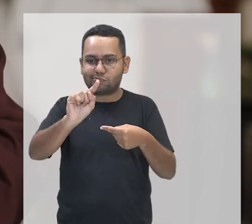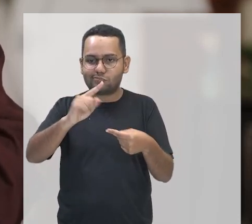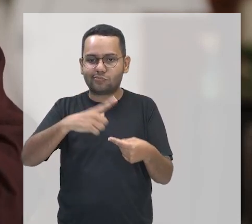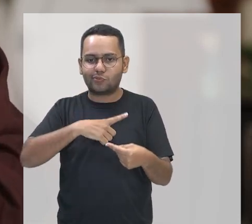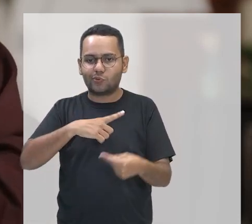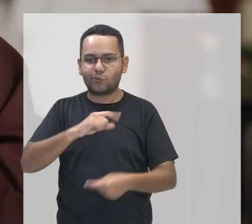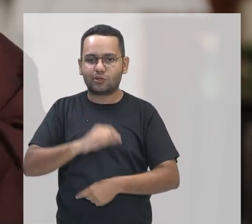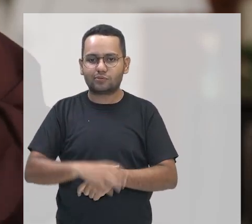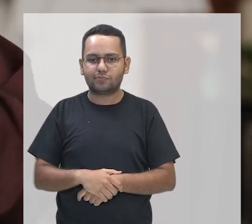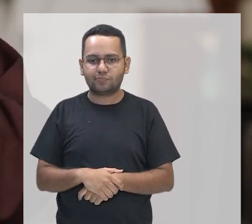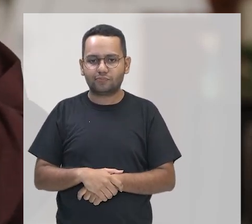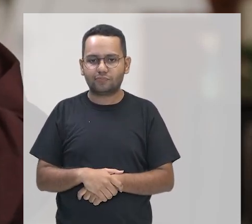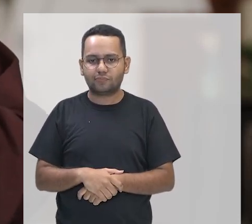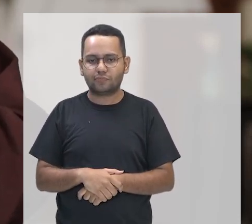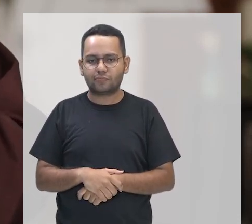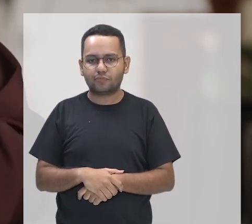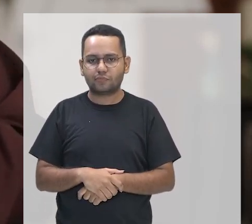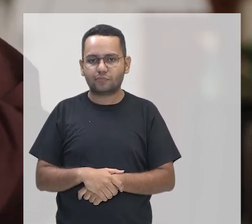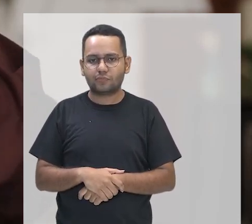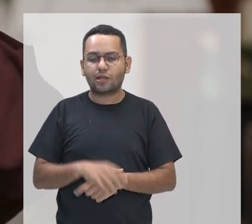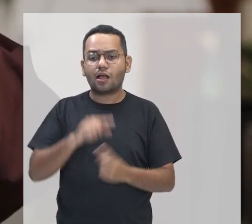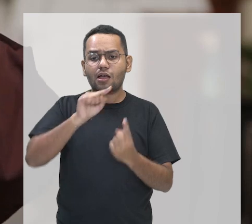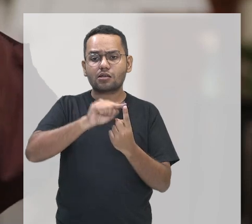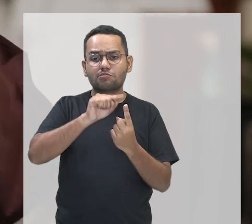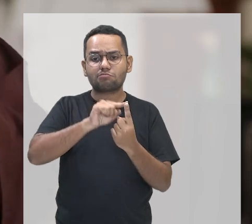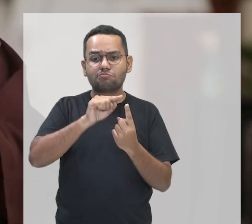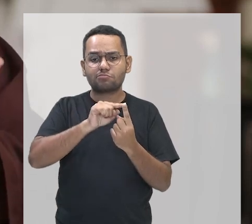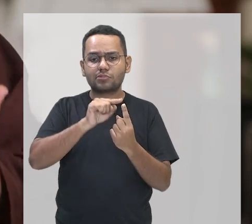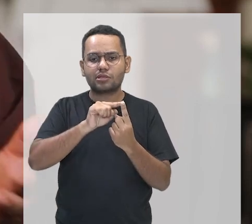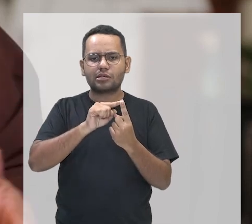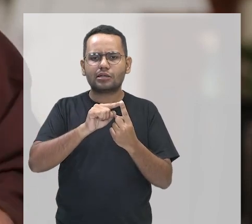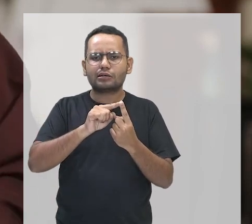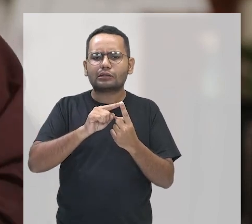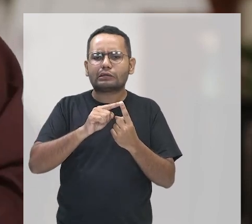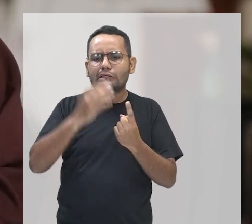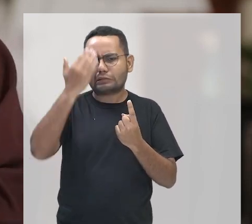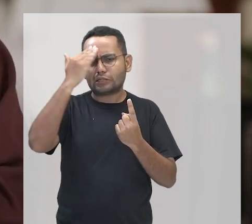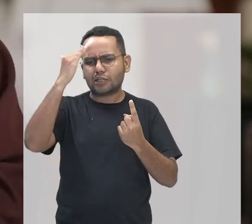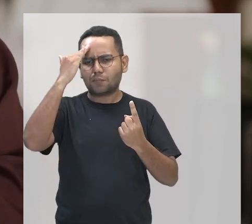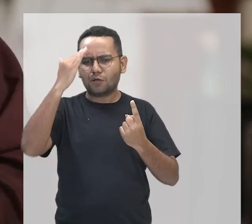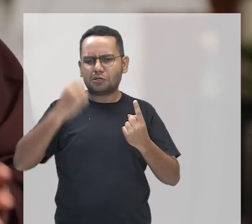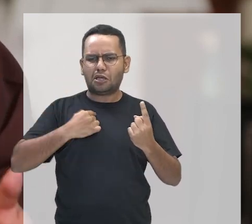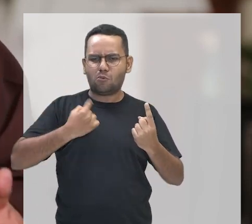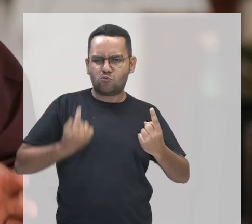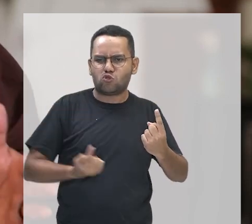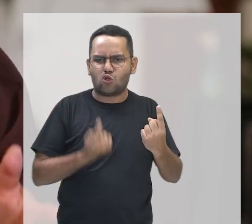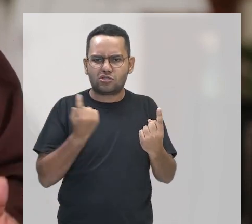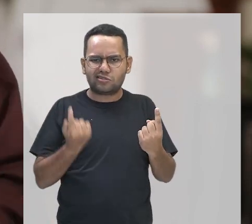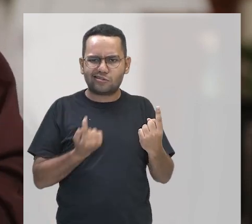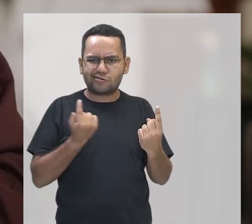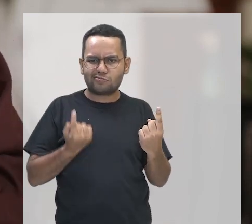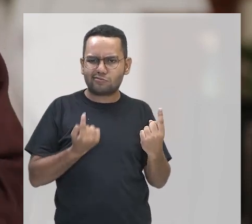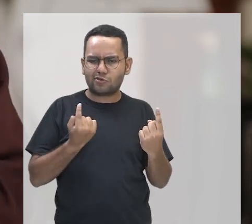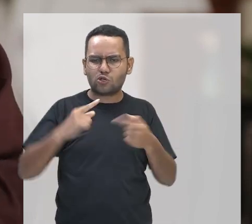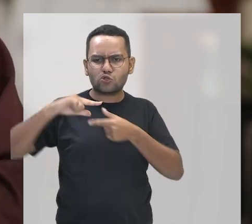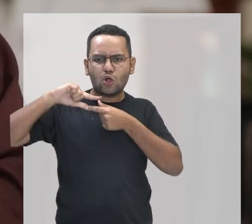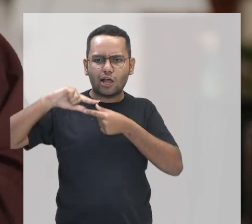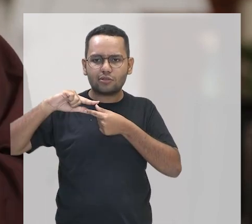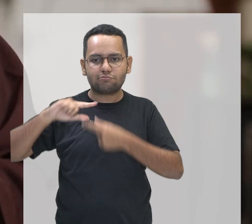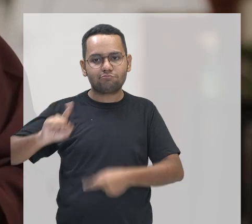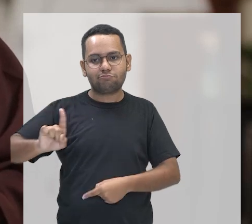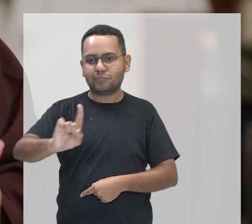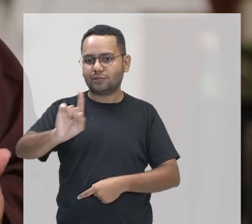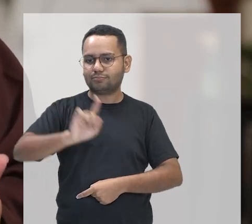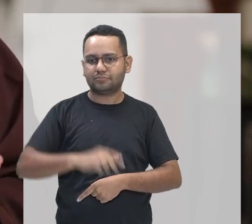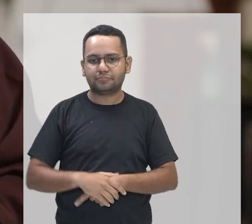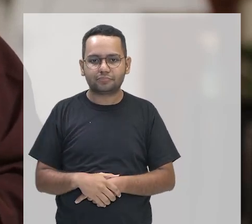transcendente. Religião nos faz compreender que nós não estamos sozinhos neste mundo.